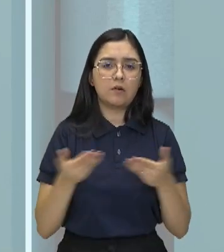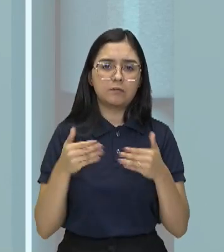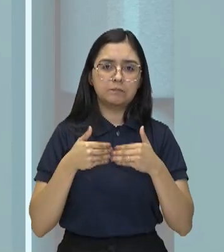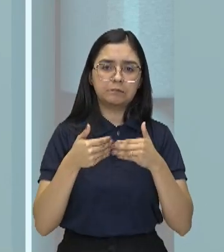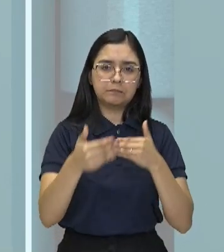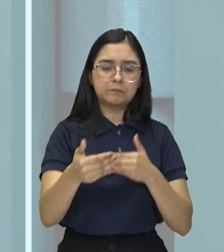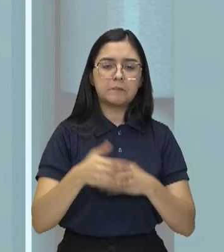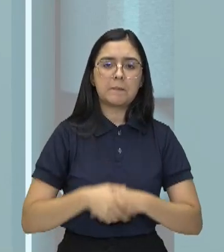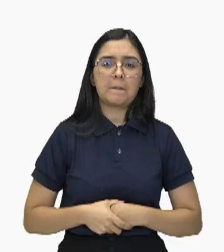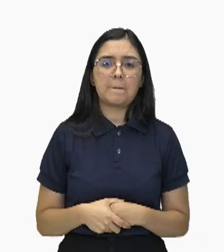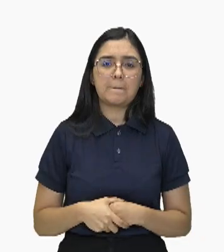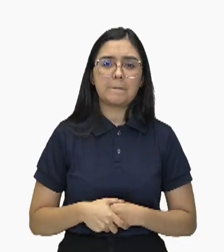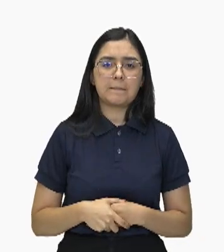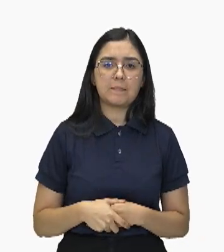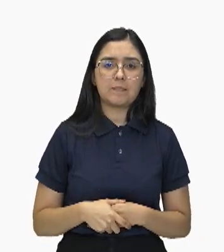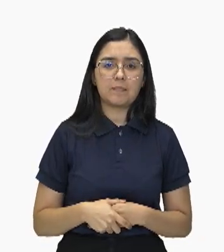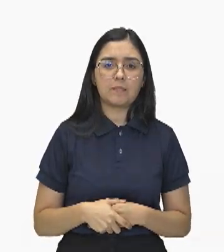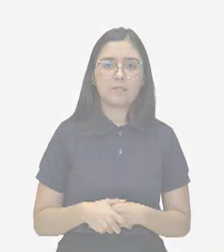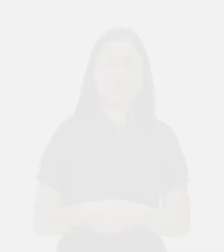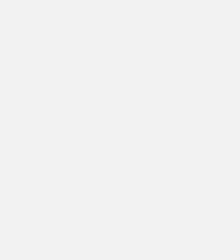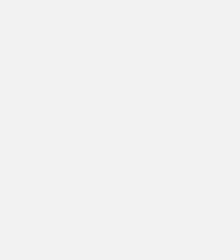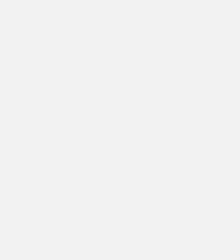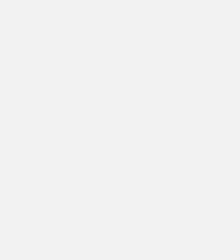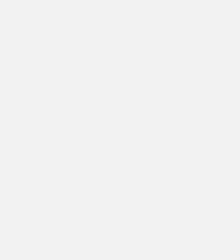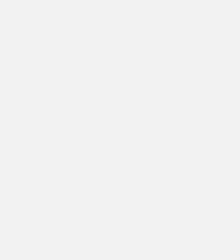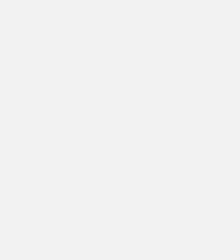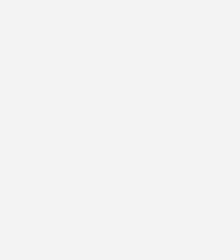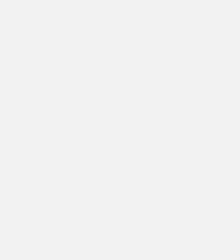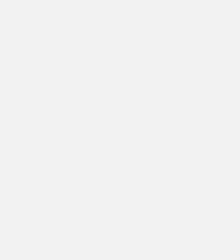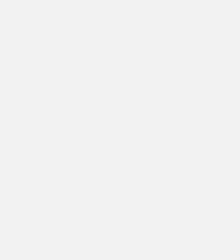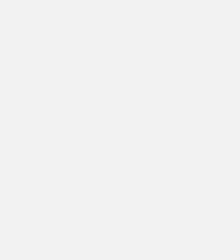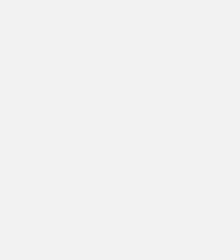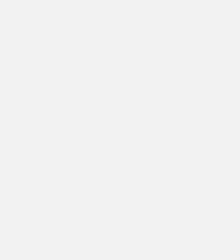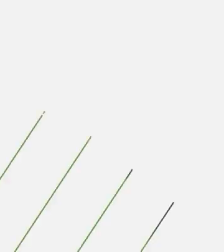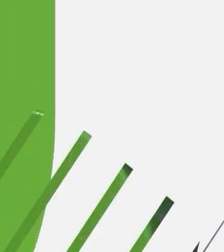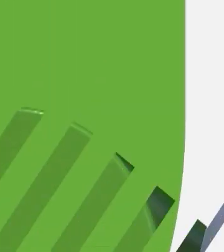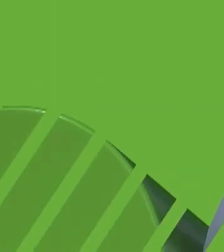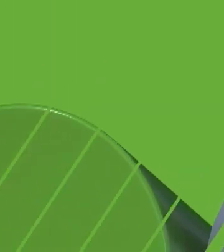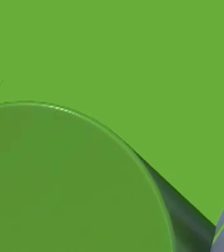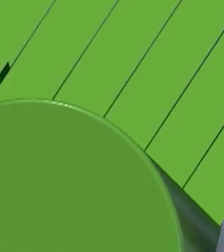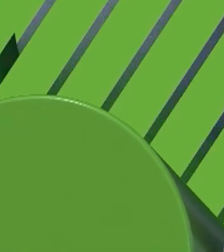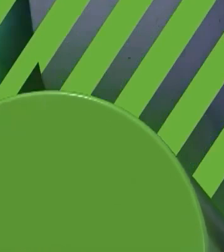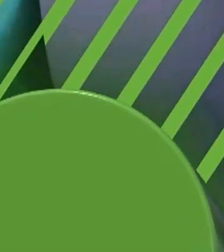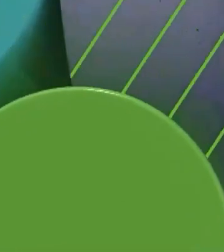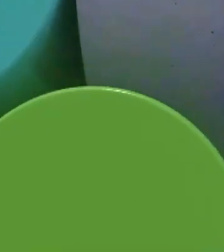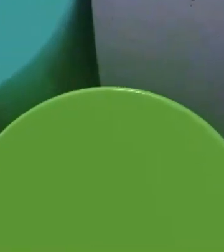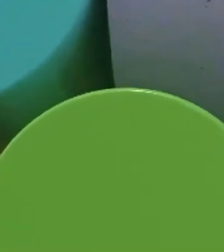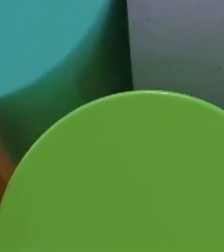revisão 2.